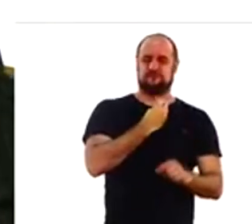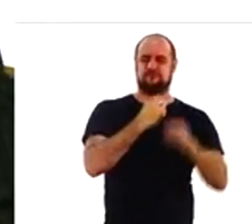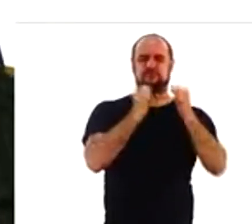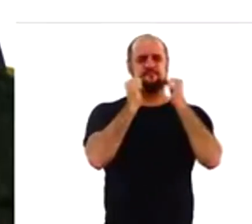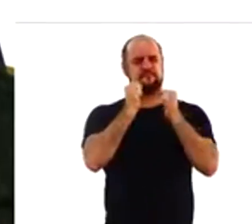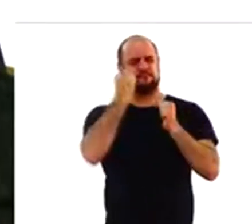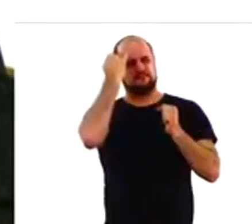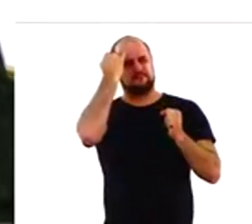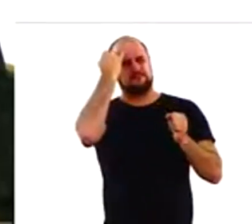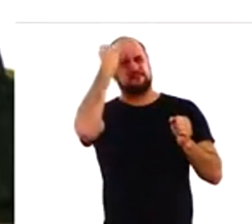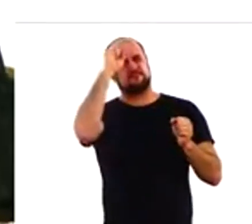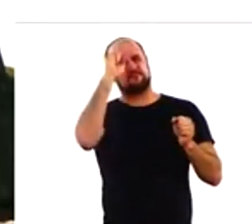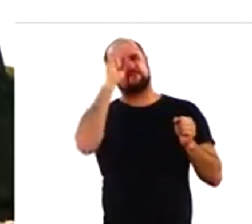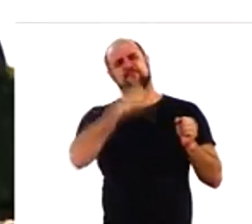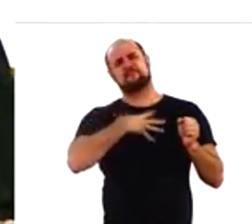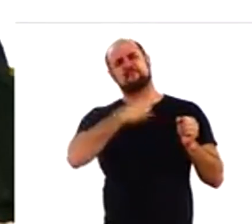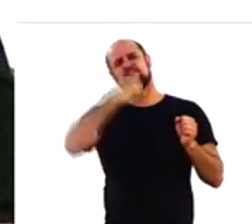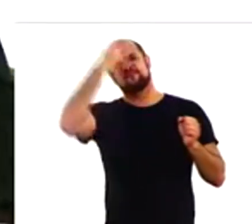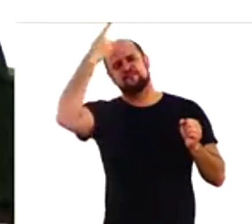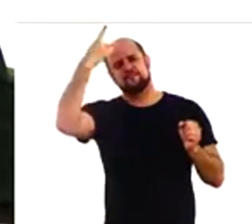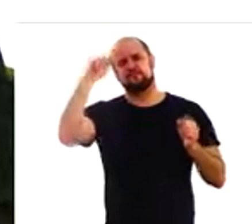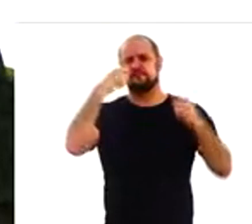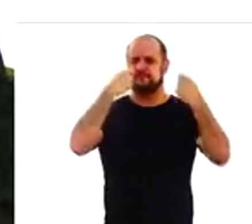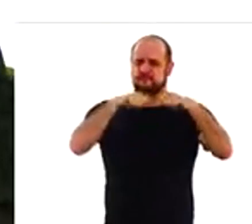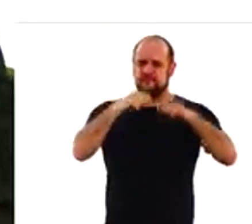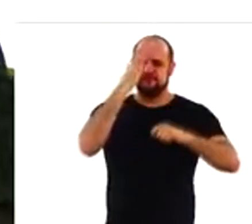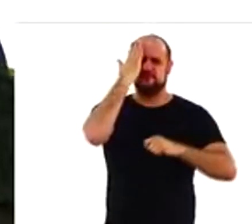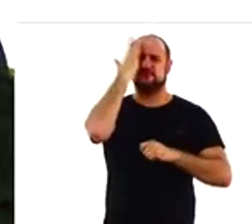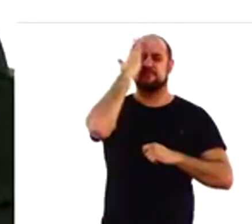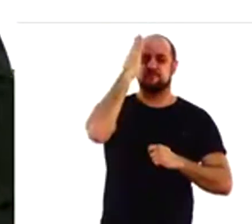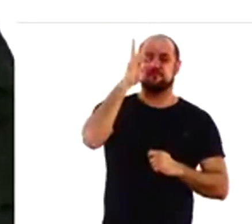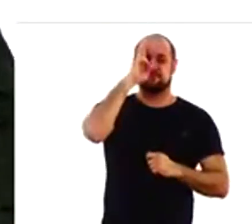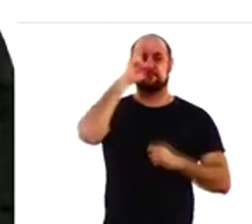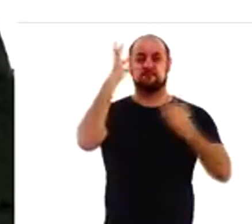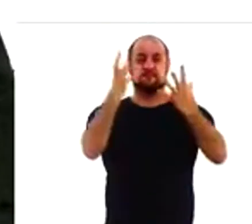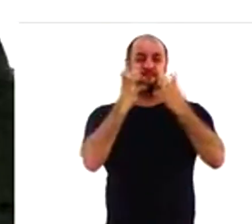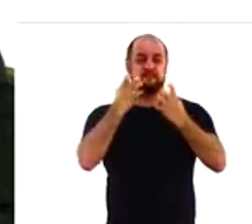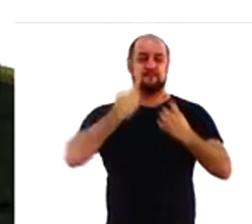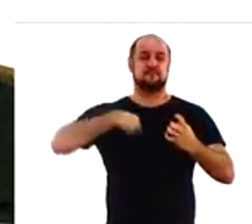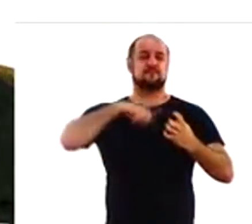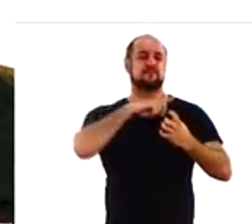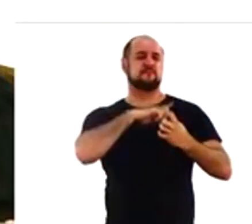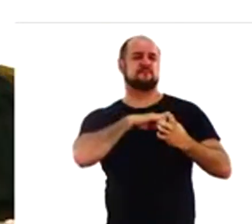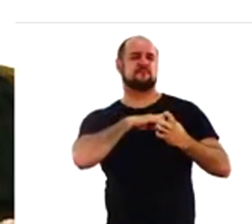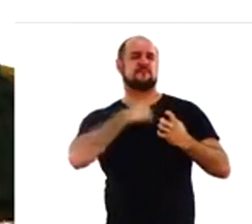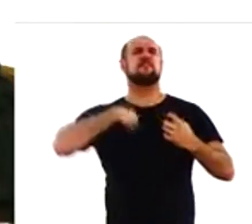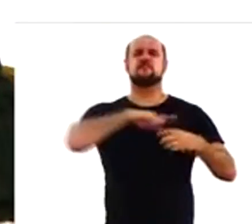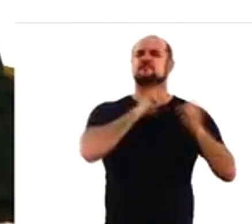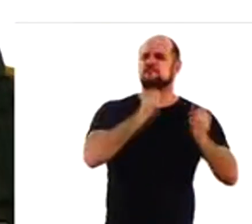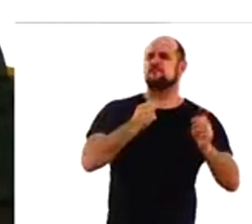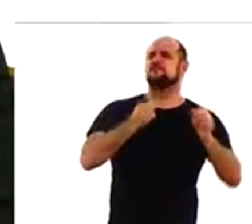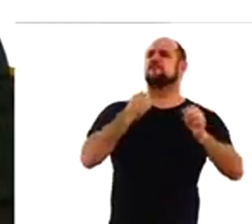senso que somos Teus filhos e que precisamos saber o que o Senhor quer de nós, para que Te agrademos nas nossas práticas,